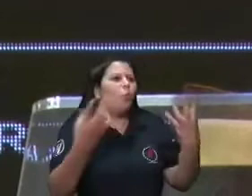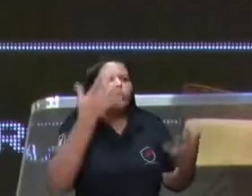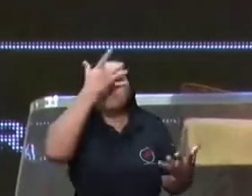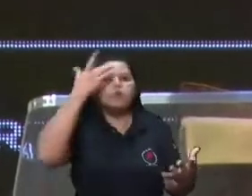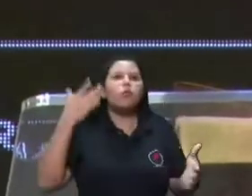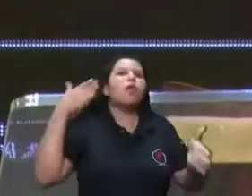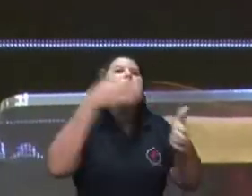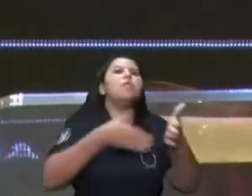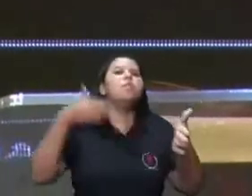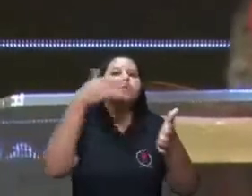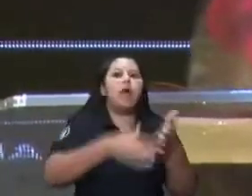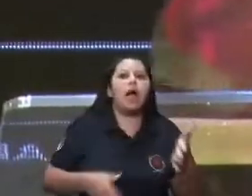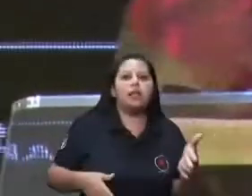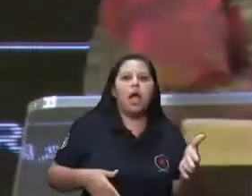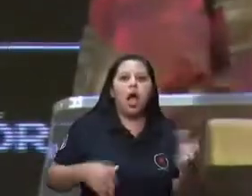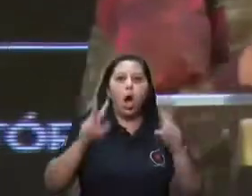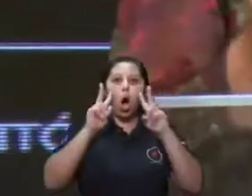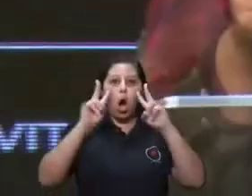poderia ter sido você.